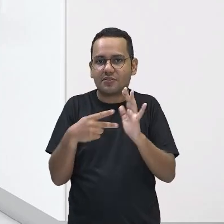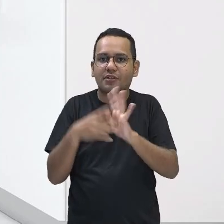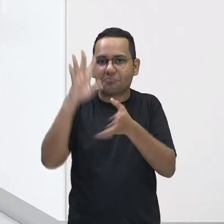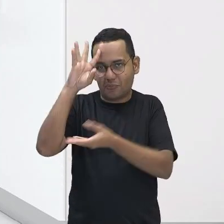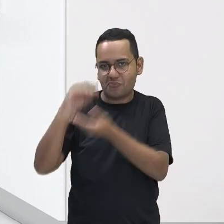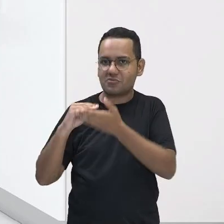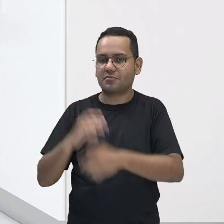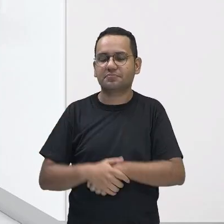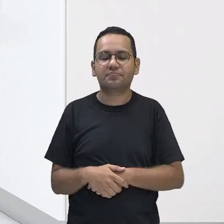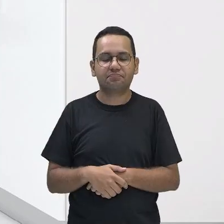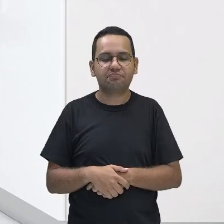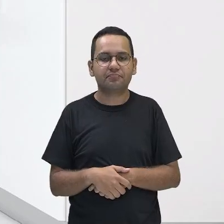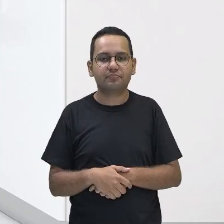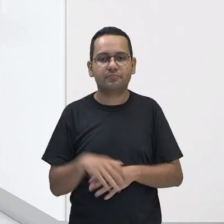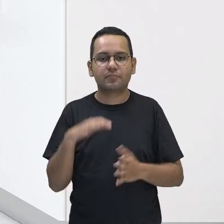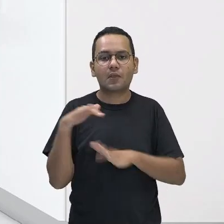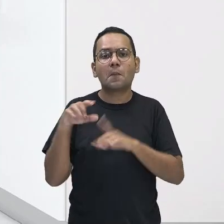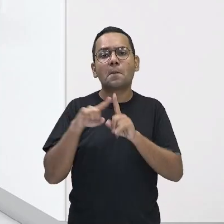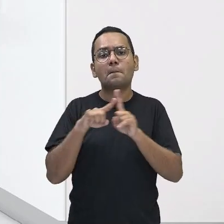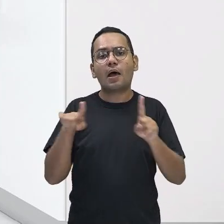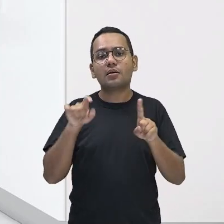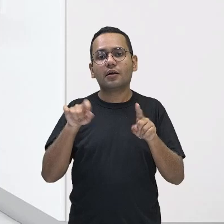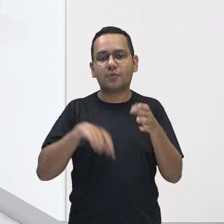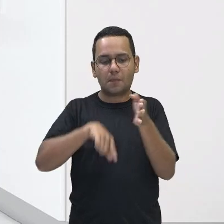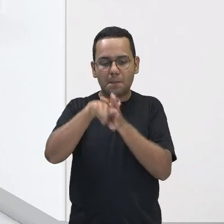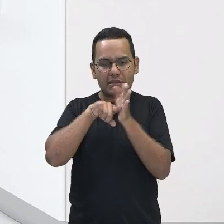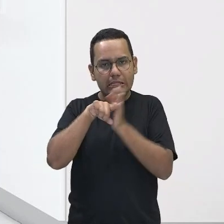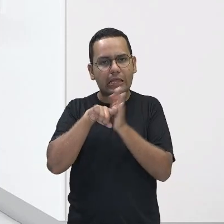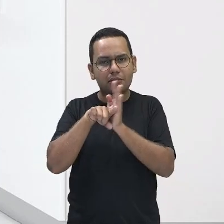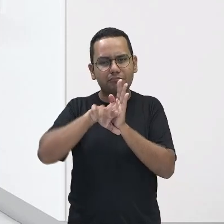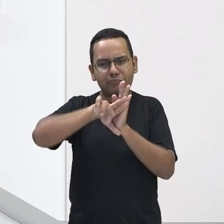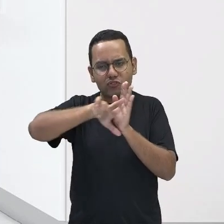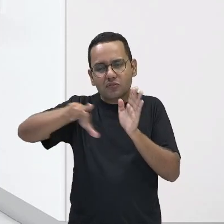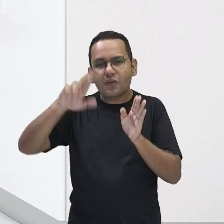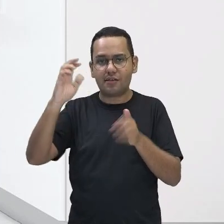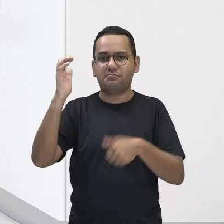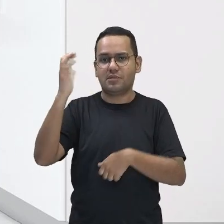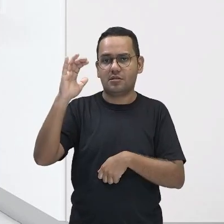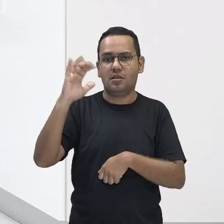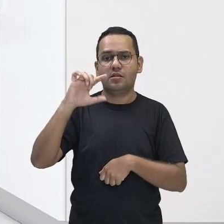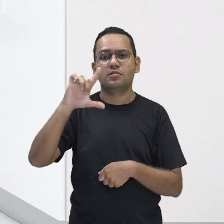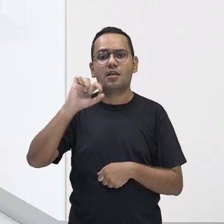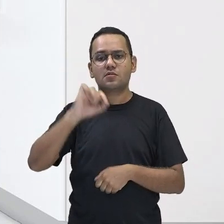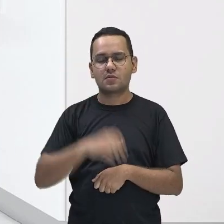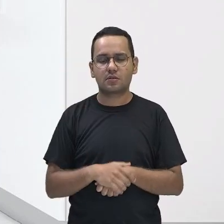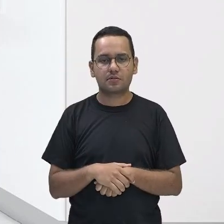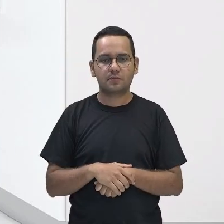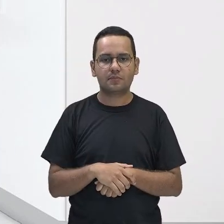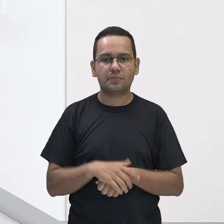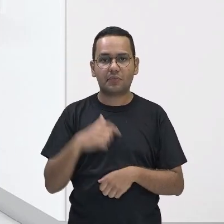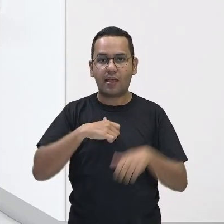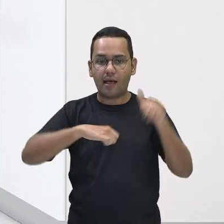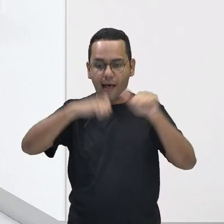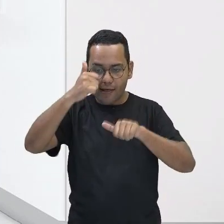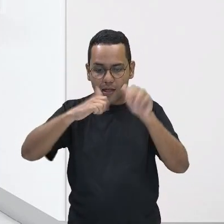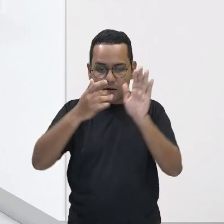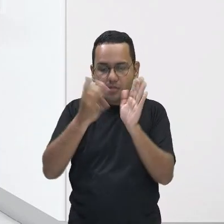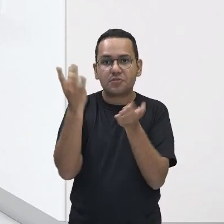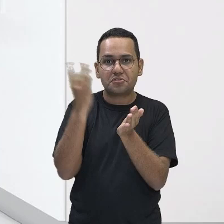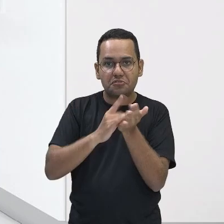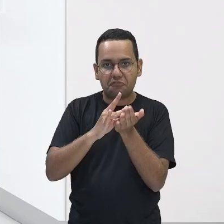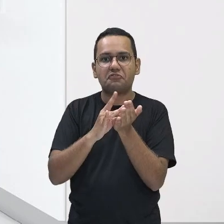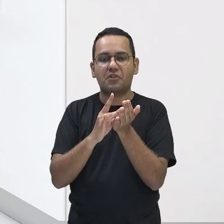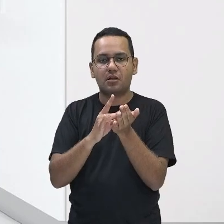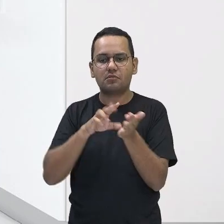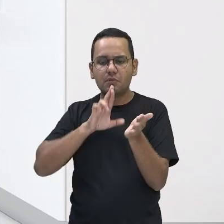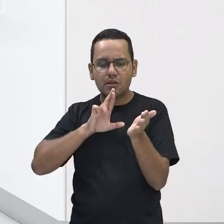todos os pesquisadores, eles têm conclusões, tá? Eles têm esses resultados